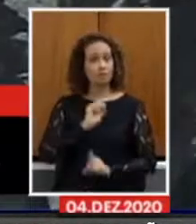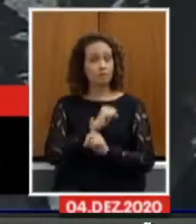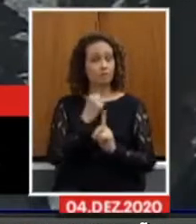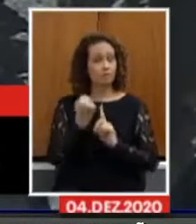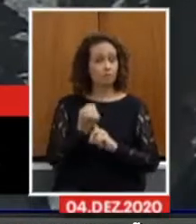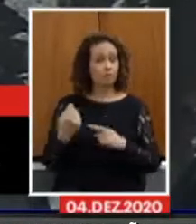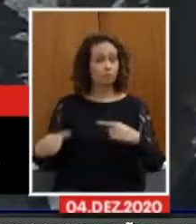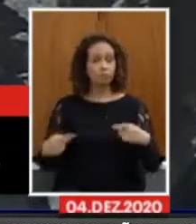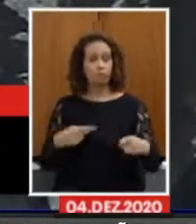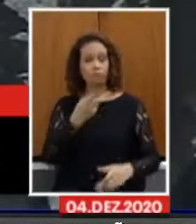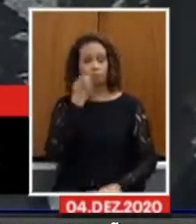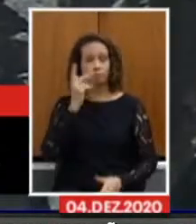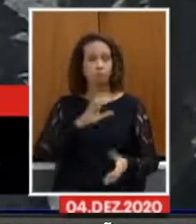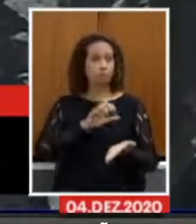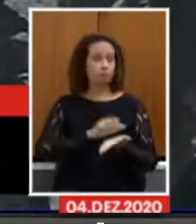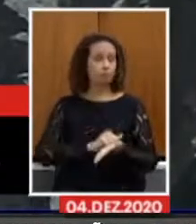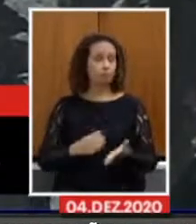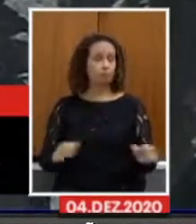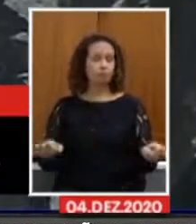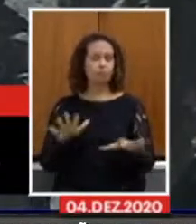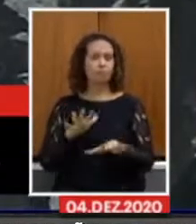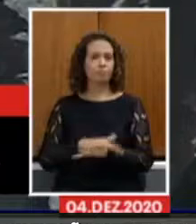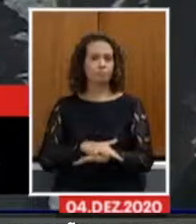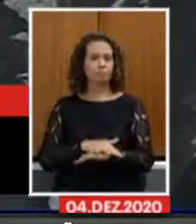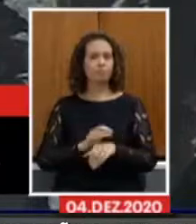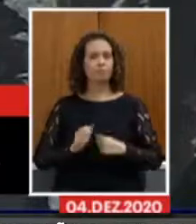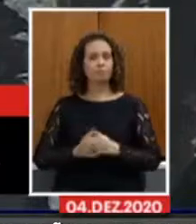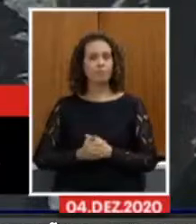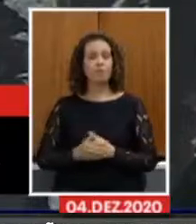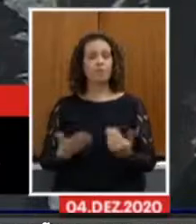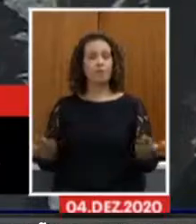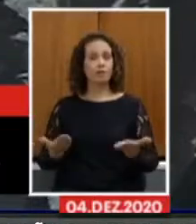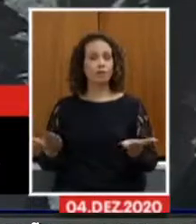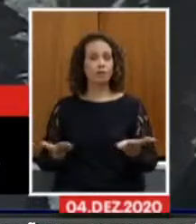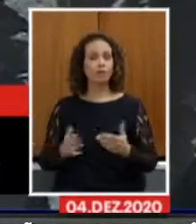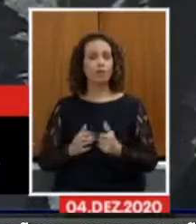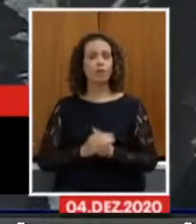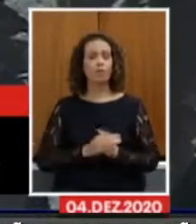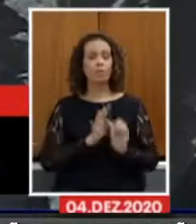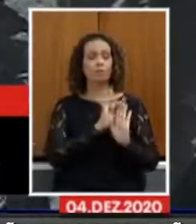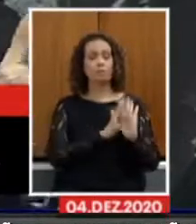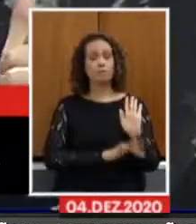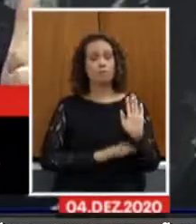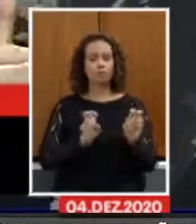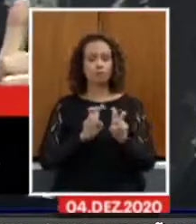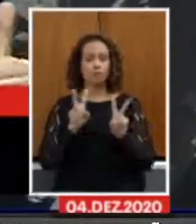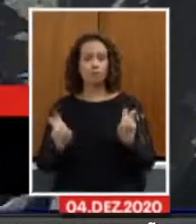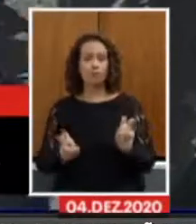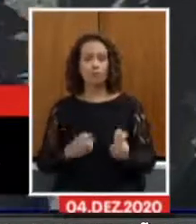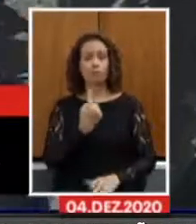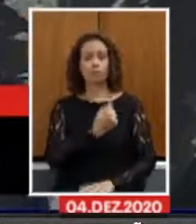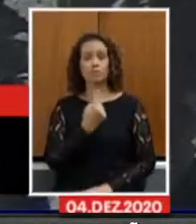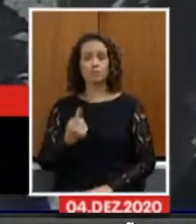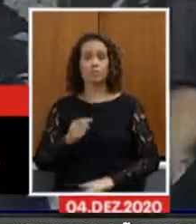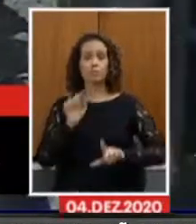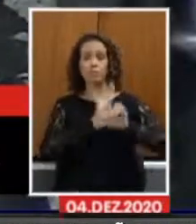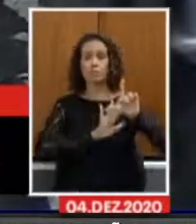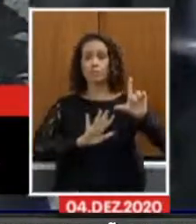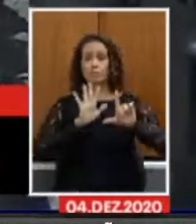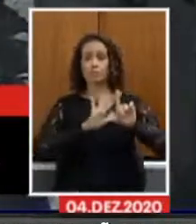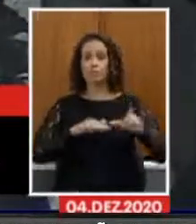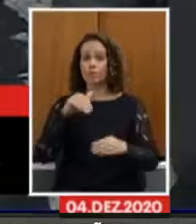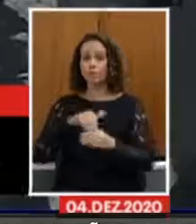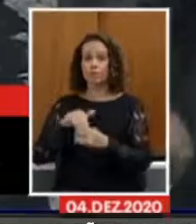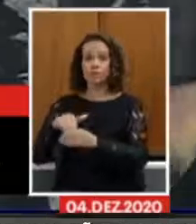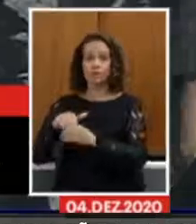não há oradores inscritos, encerra-se a discussão. A presidência vai submeter a matéria à votação pelo processo nominal por meio da plataforma Sileges. Em